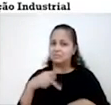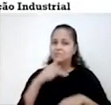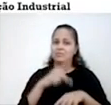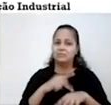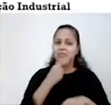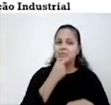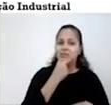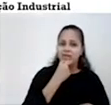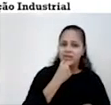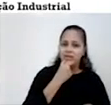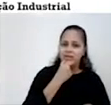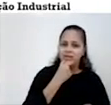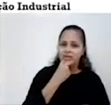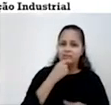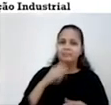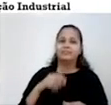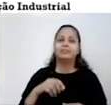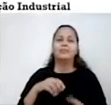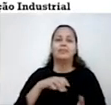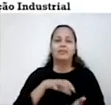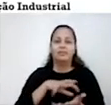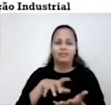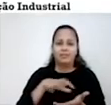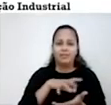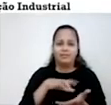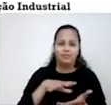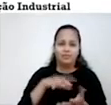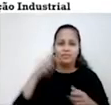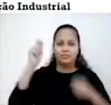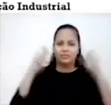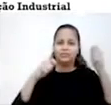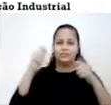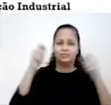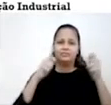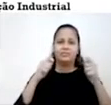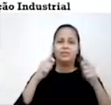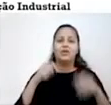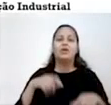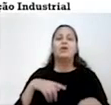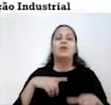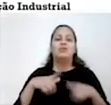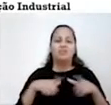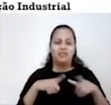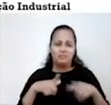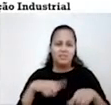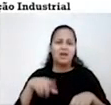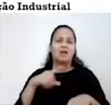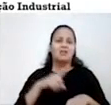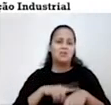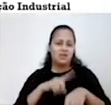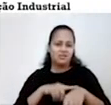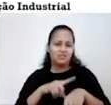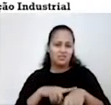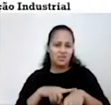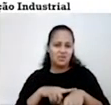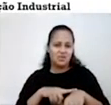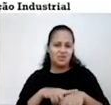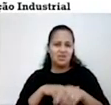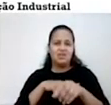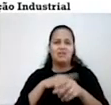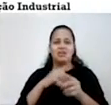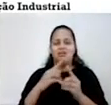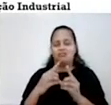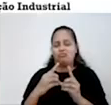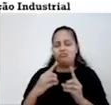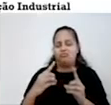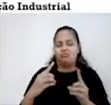semelhantes às da Inglaterra durante a Revolução Industrial, né? As jornadas de trabalho eram muito extensas. Os trabalhadores